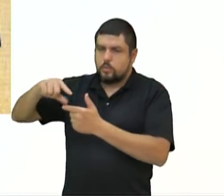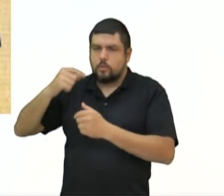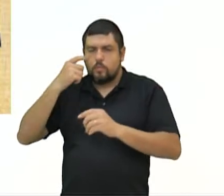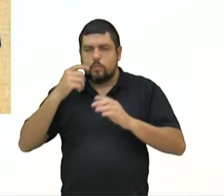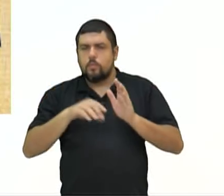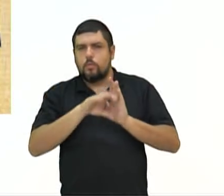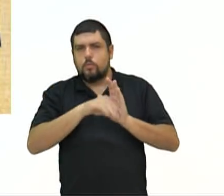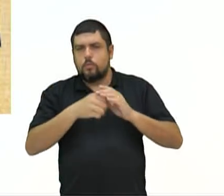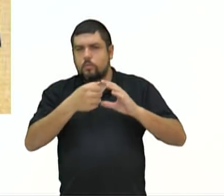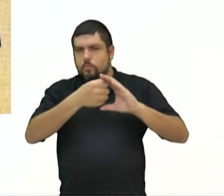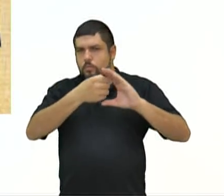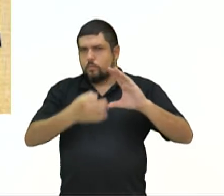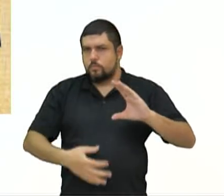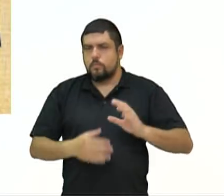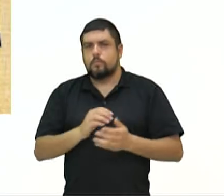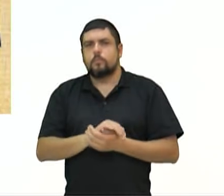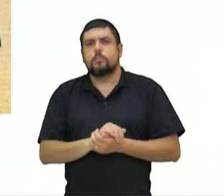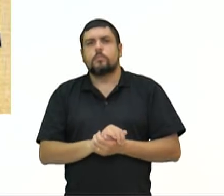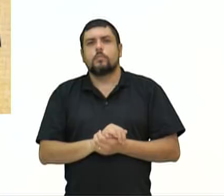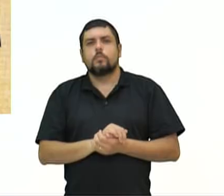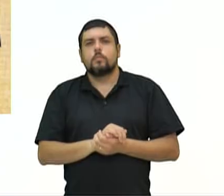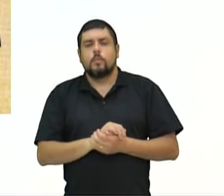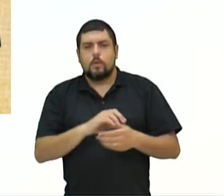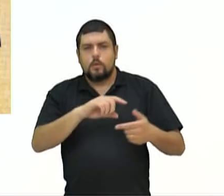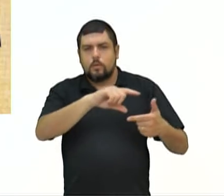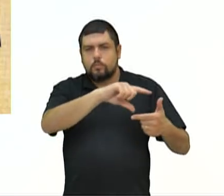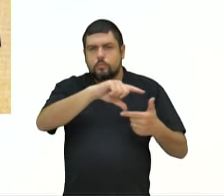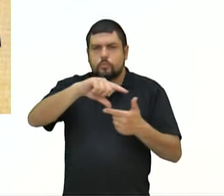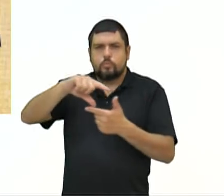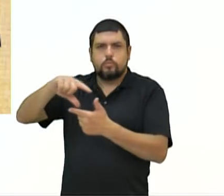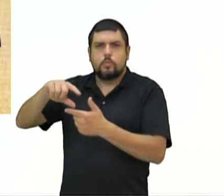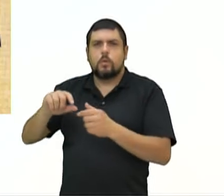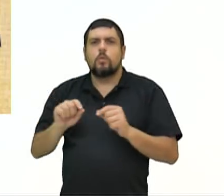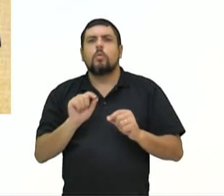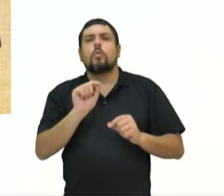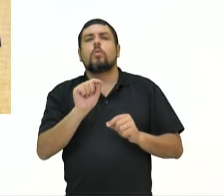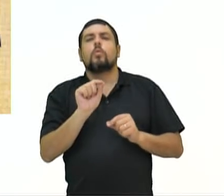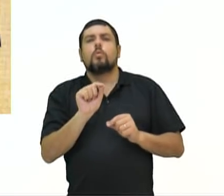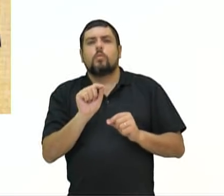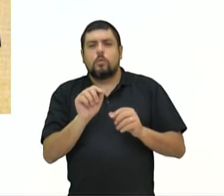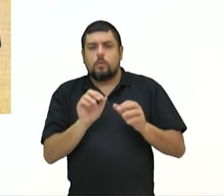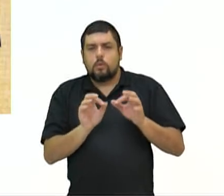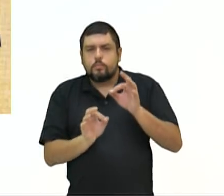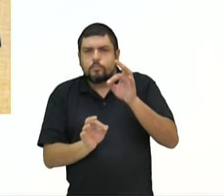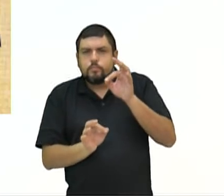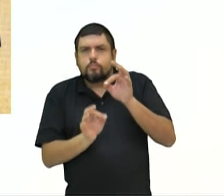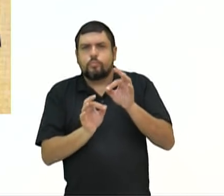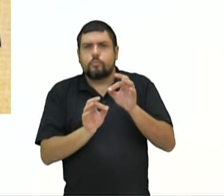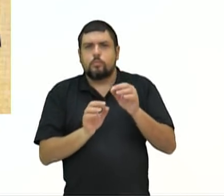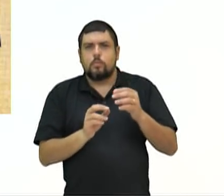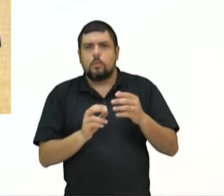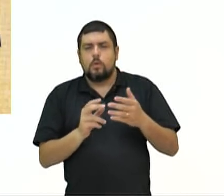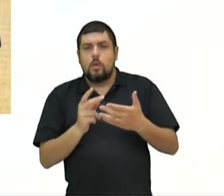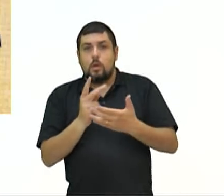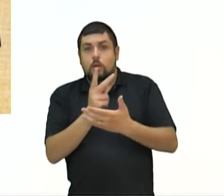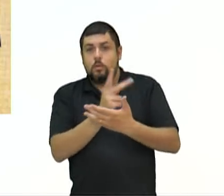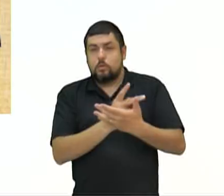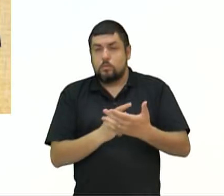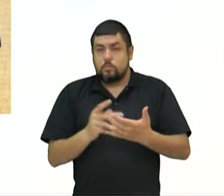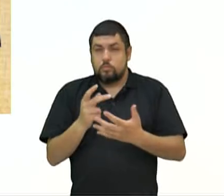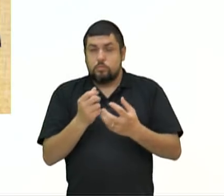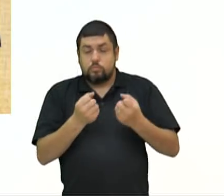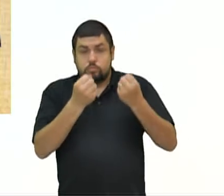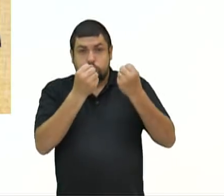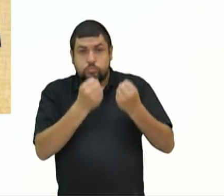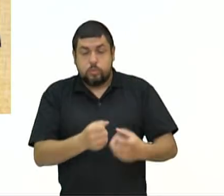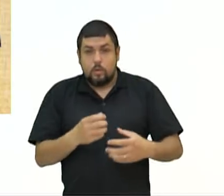texto geralmente curto, né? As tirinhas não podem ser longas demais ali, nem a linguagem verbal, nem a quantidade de imagens que tem.